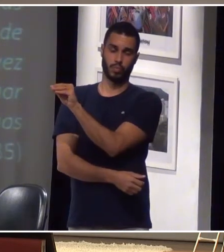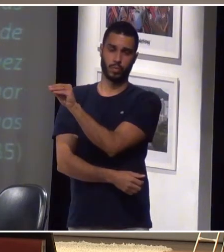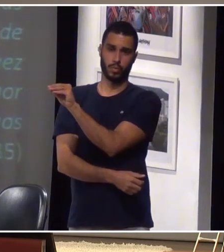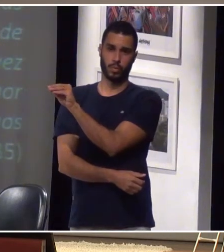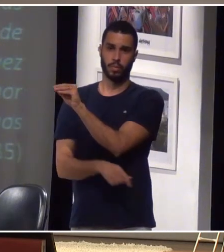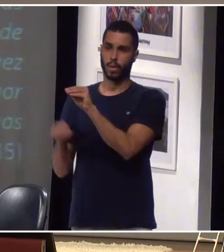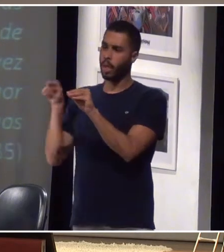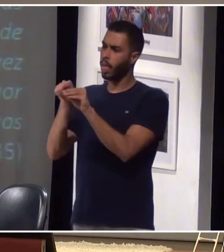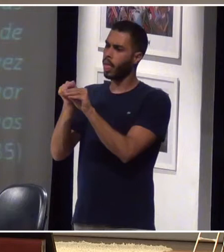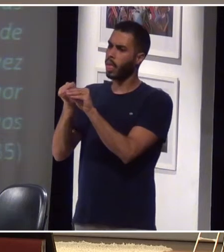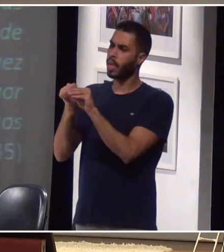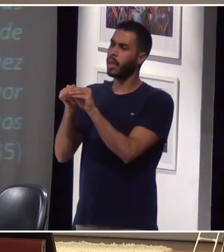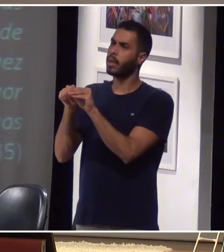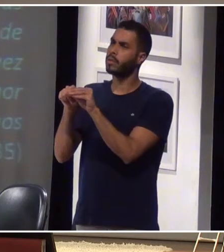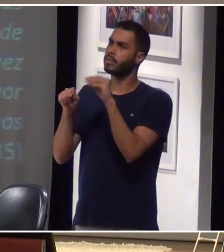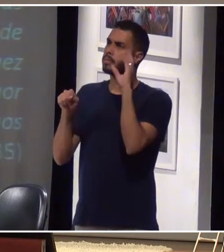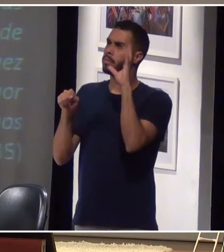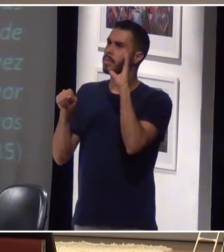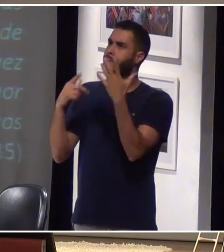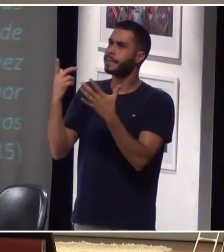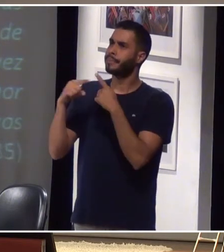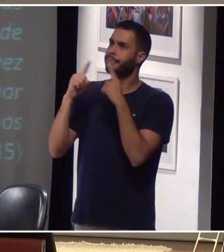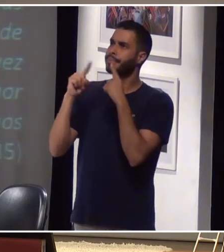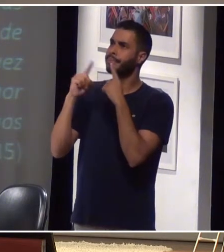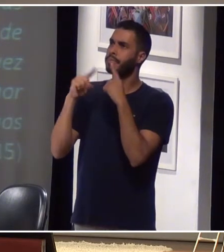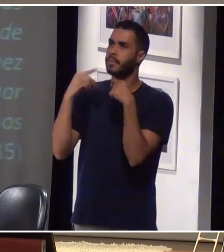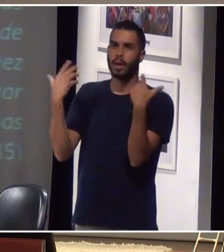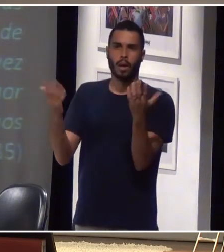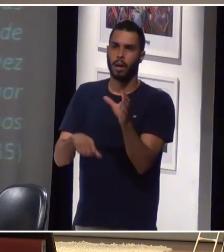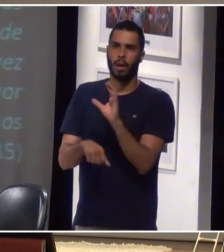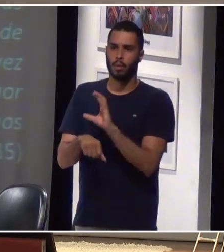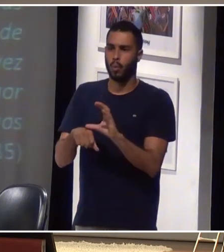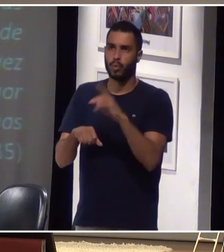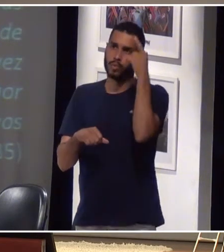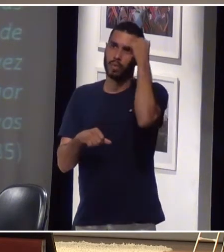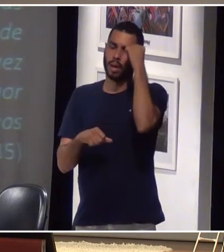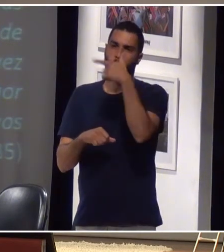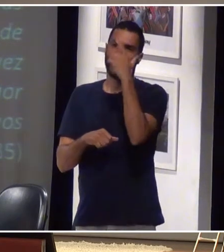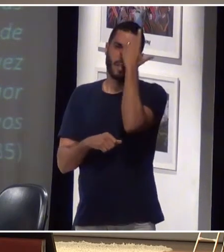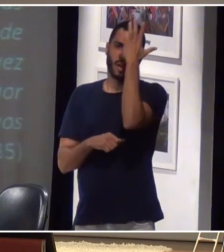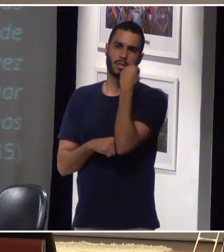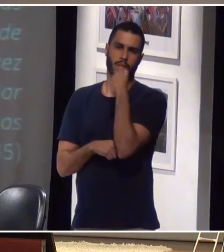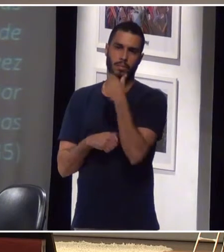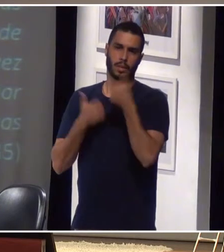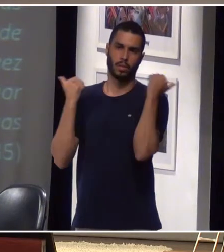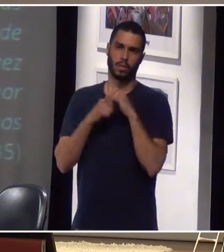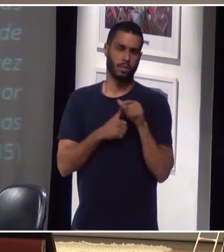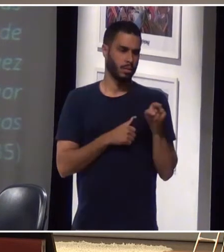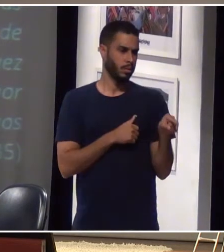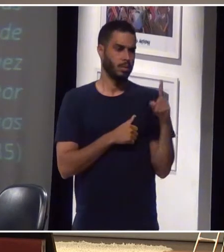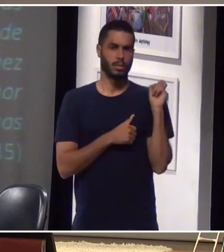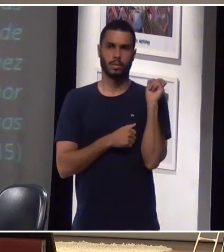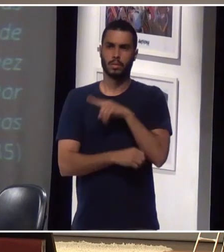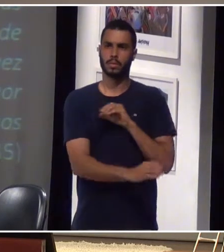muitos alegando que iam optar por cursos, abre aspas, mais fáceis, leia-se licenciaturas.